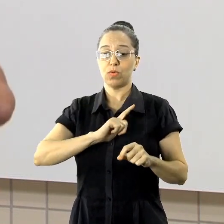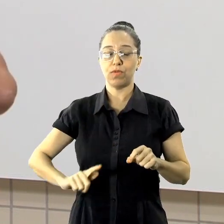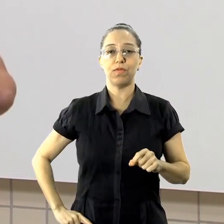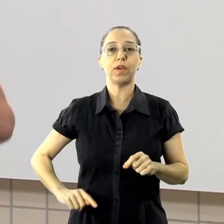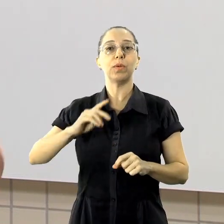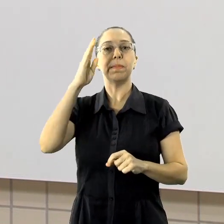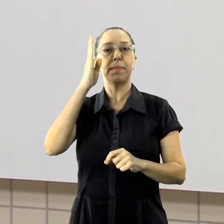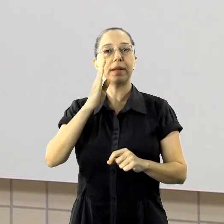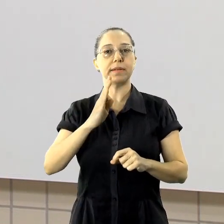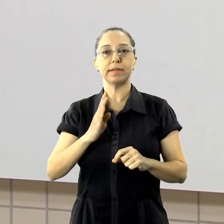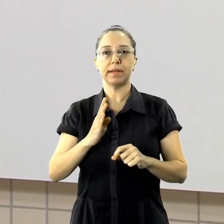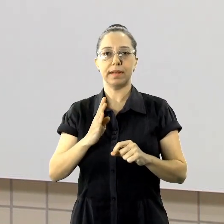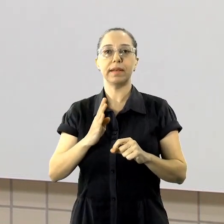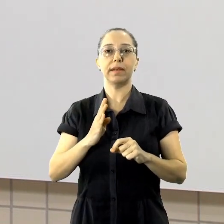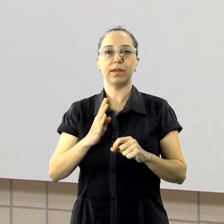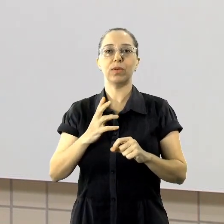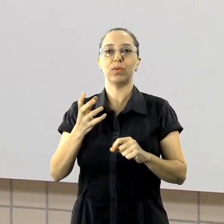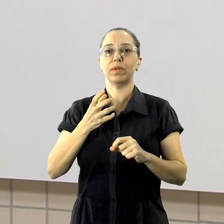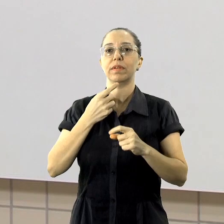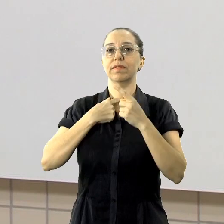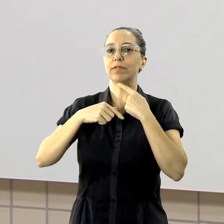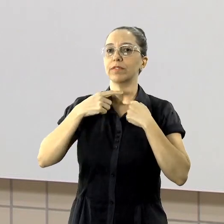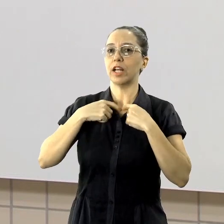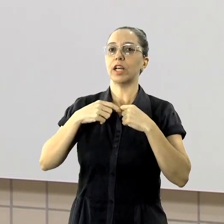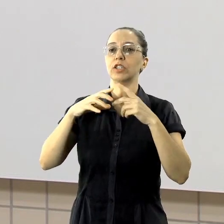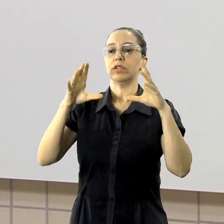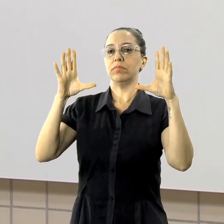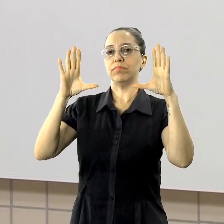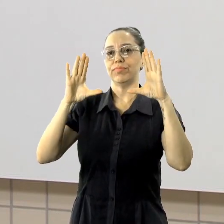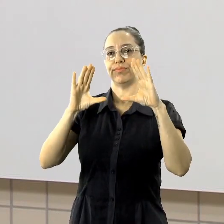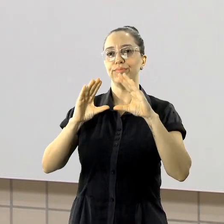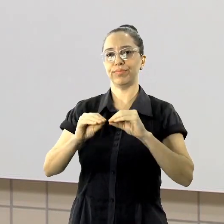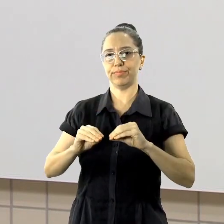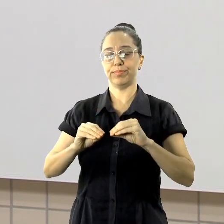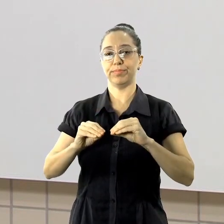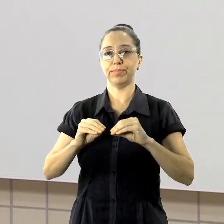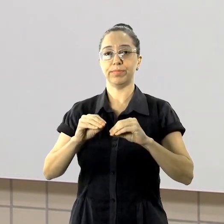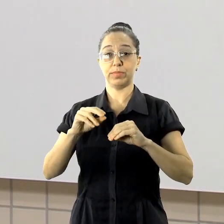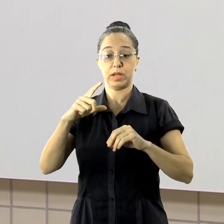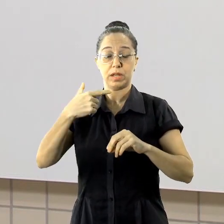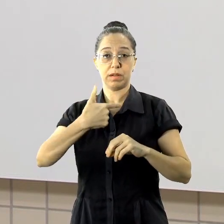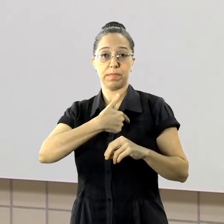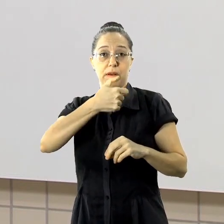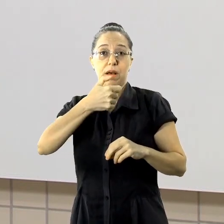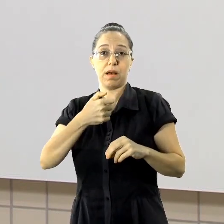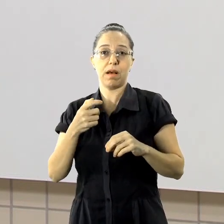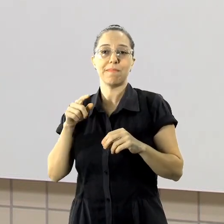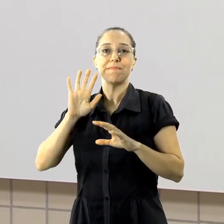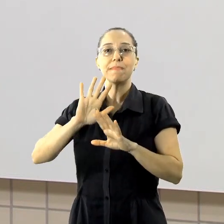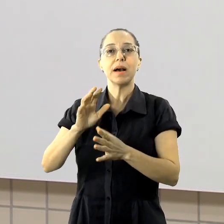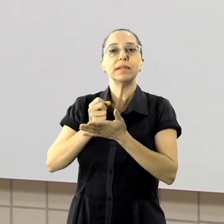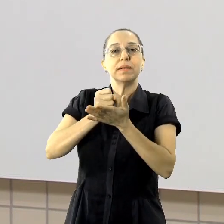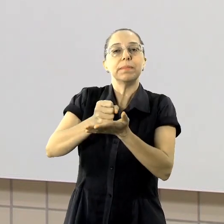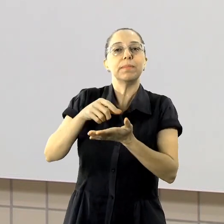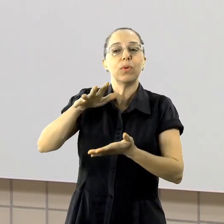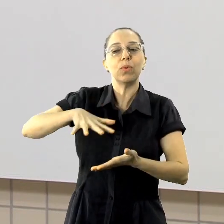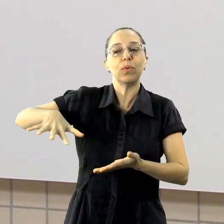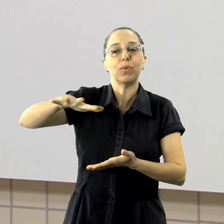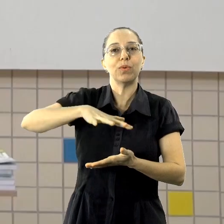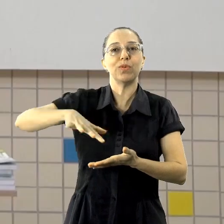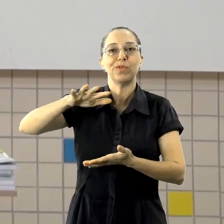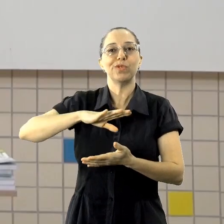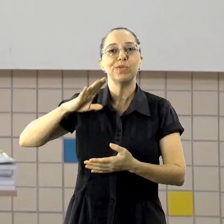se desestruturasse completamente e Getúlio Vargas, com o apoio dos militares, assumisse o governo